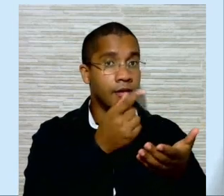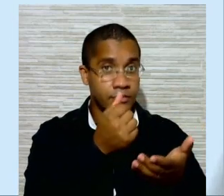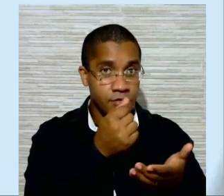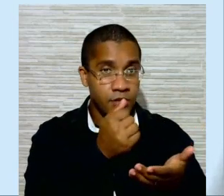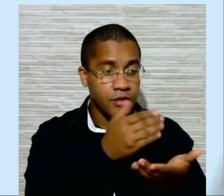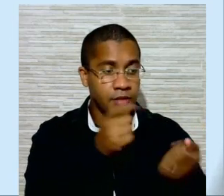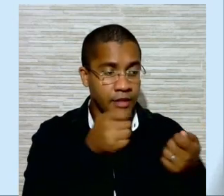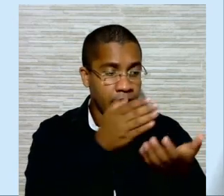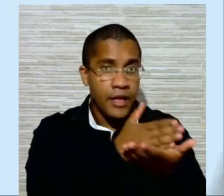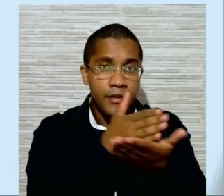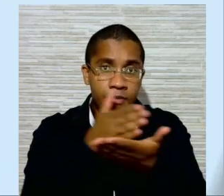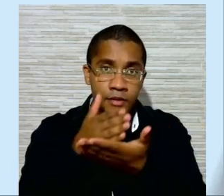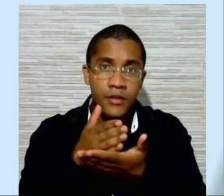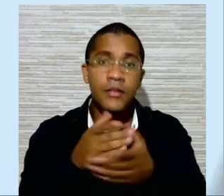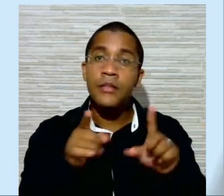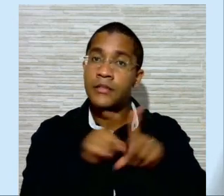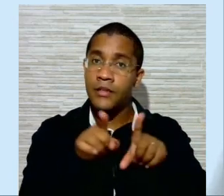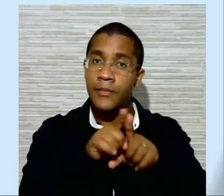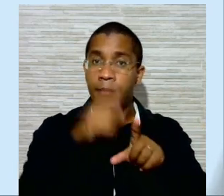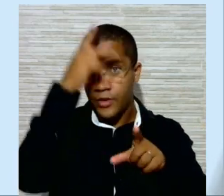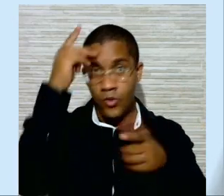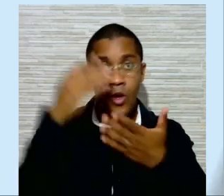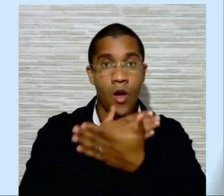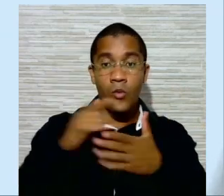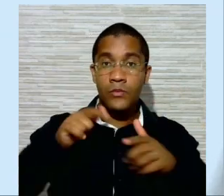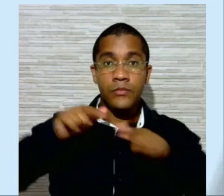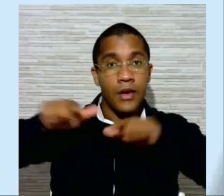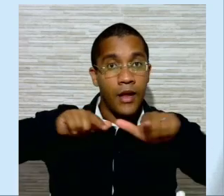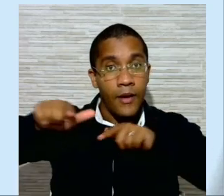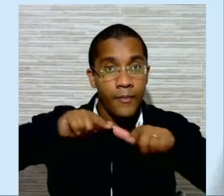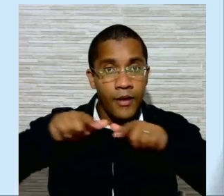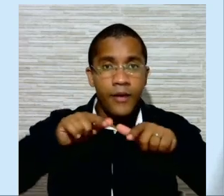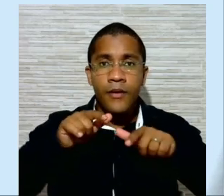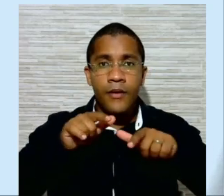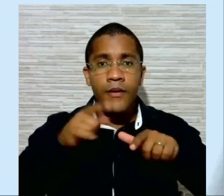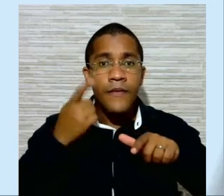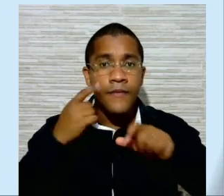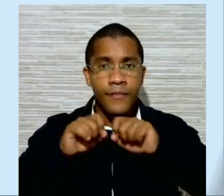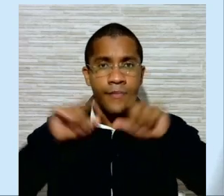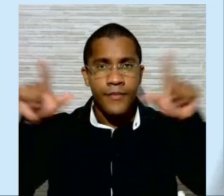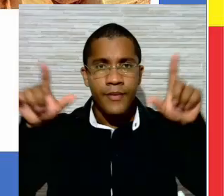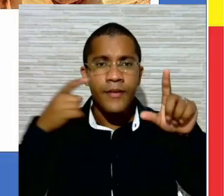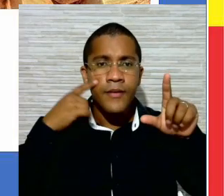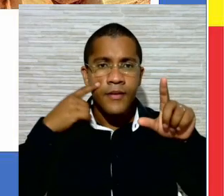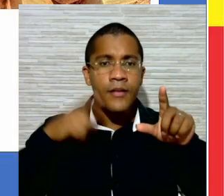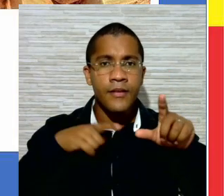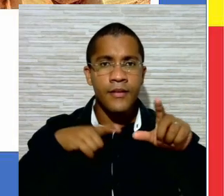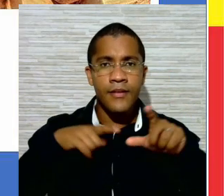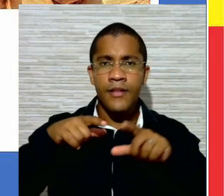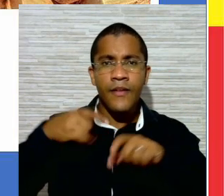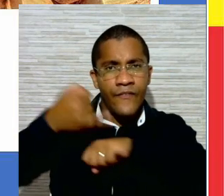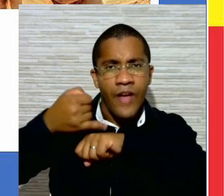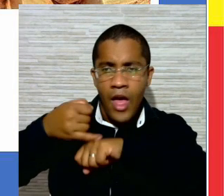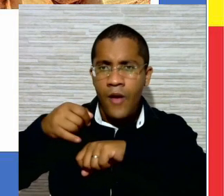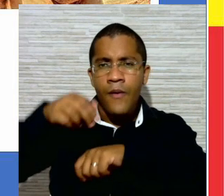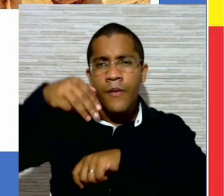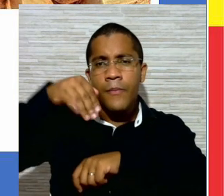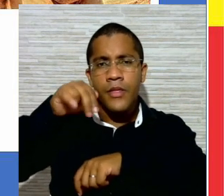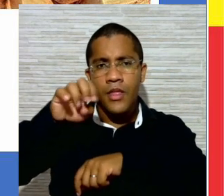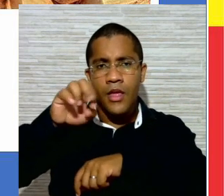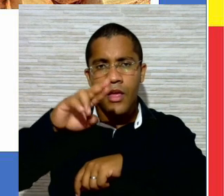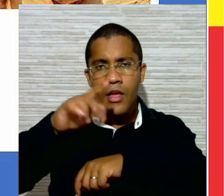gerada, tá? Que também existem pessoas que prestam serviços, tá? Como você vê na tela aí, a mineração e a